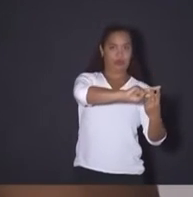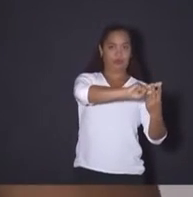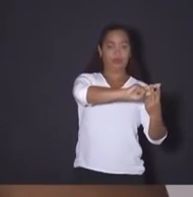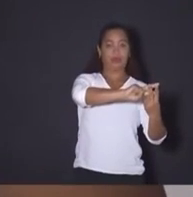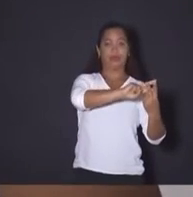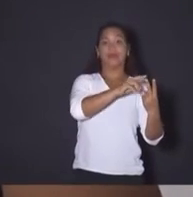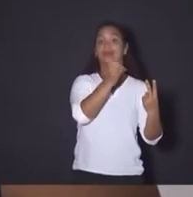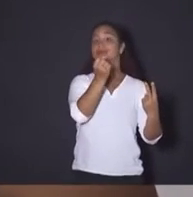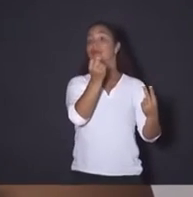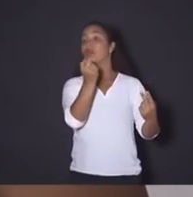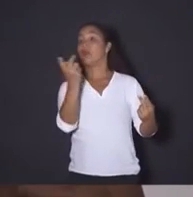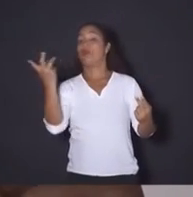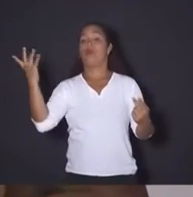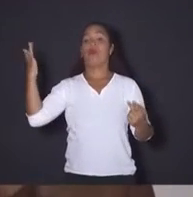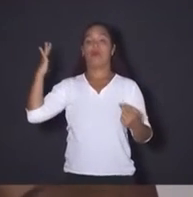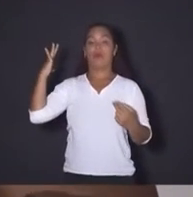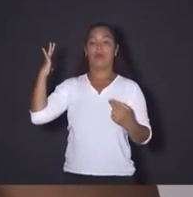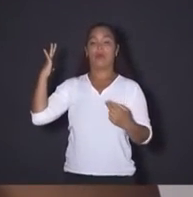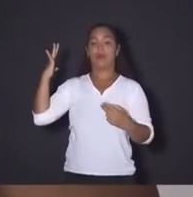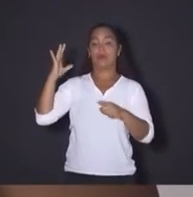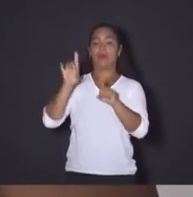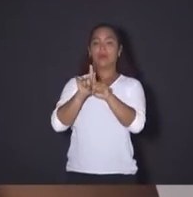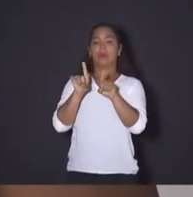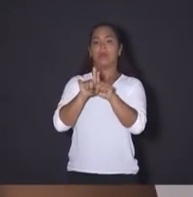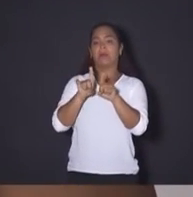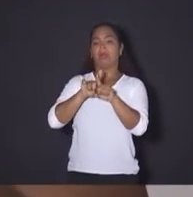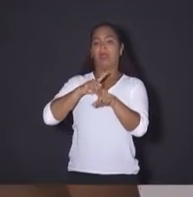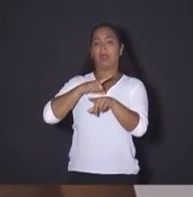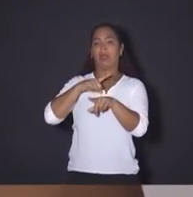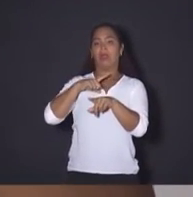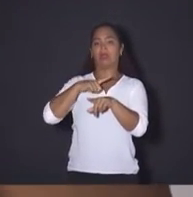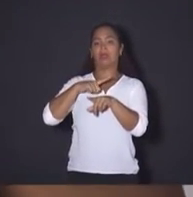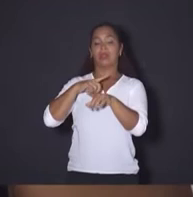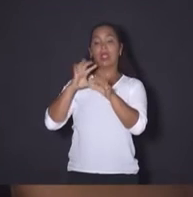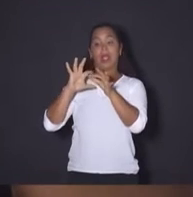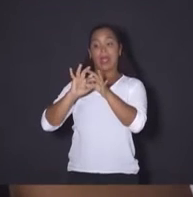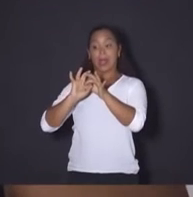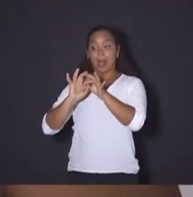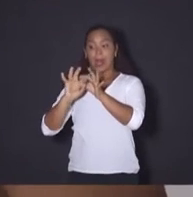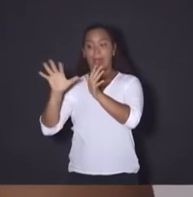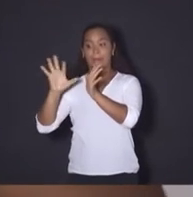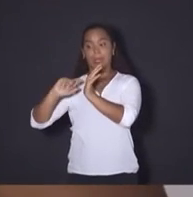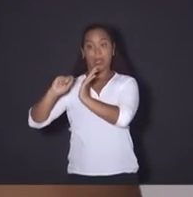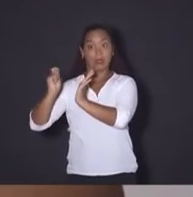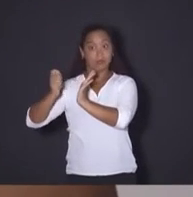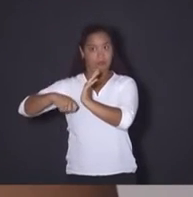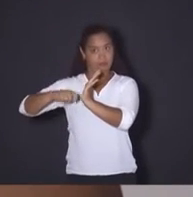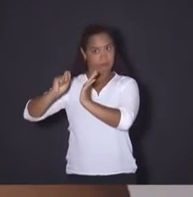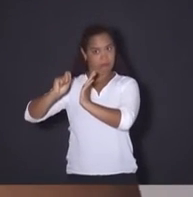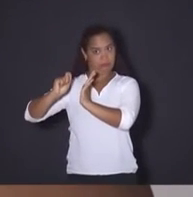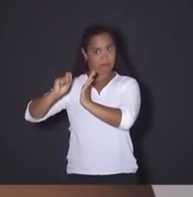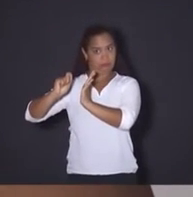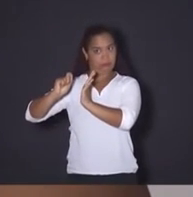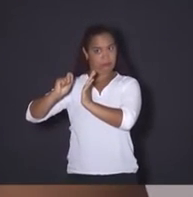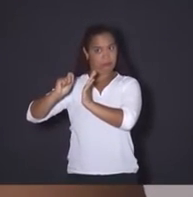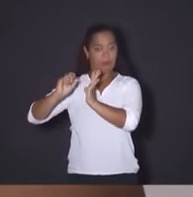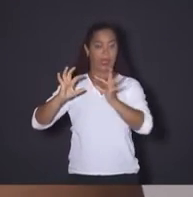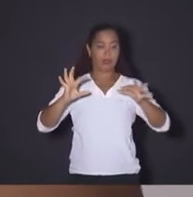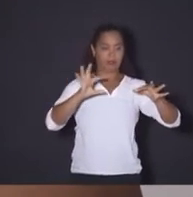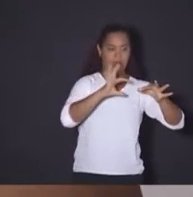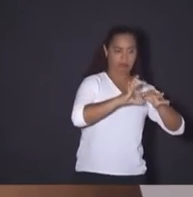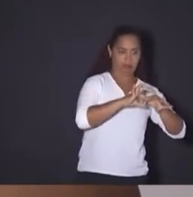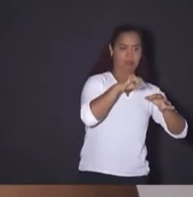nas tantas outras que estão é em liberdade condicional que estão implicados no sistema